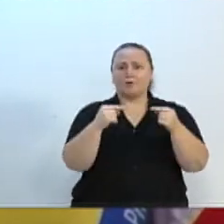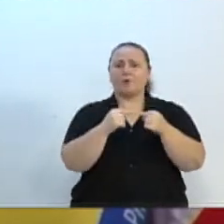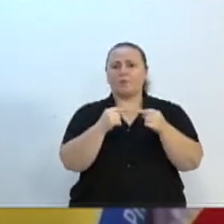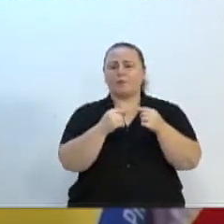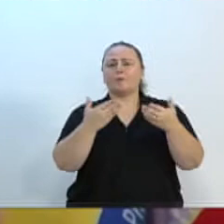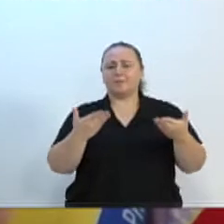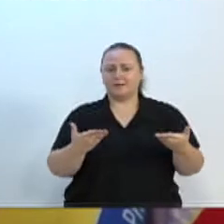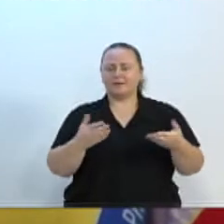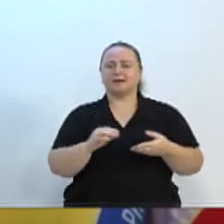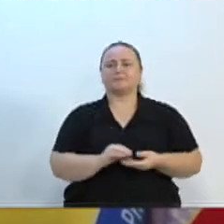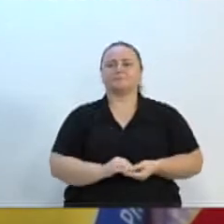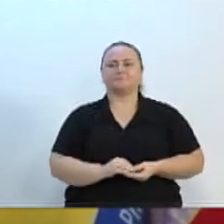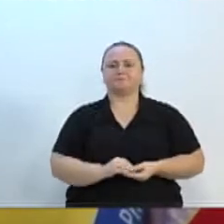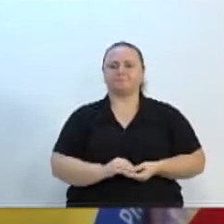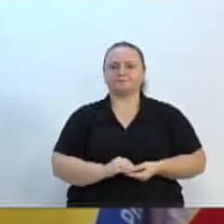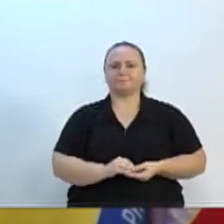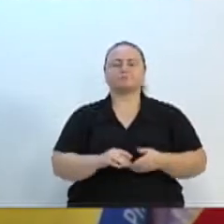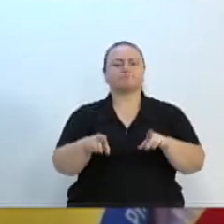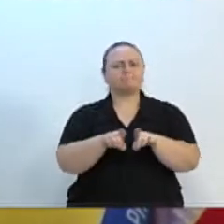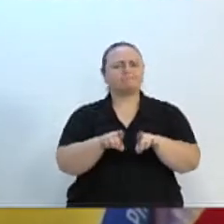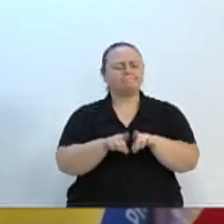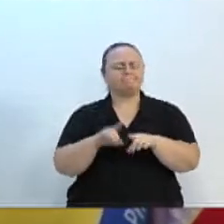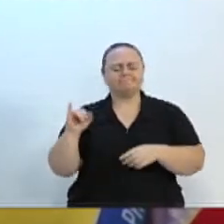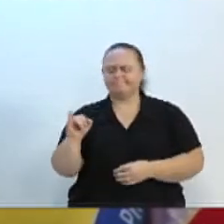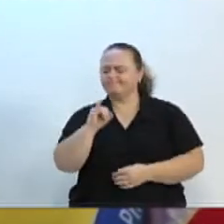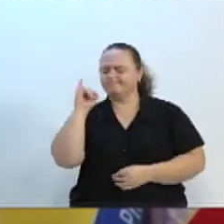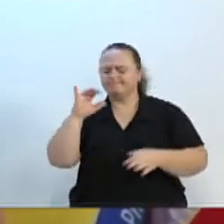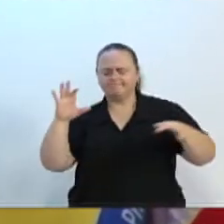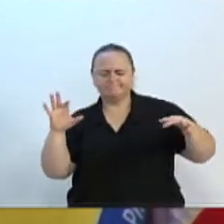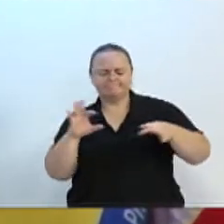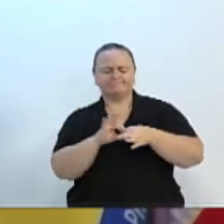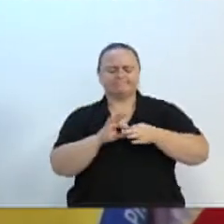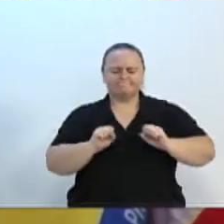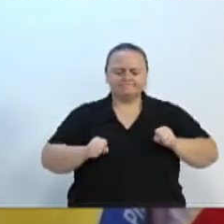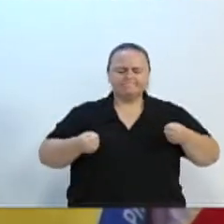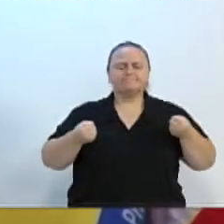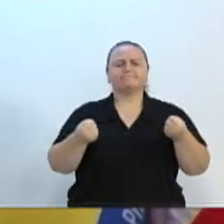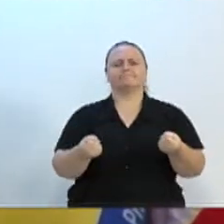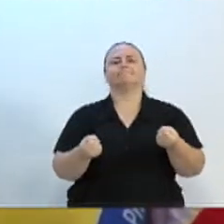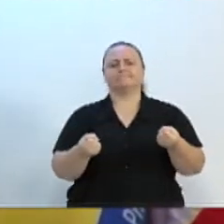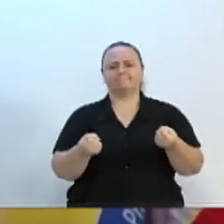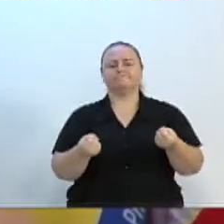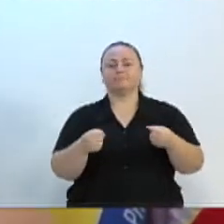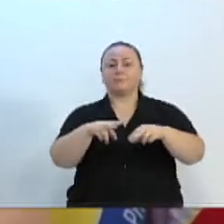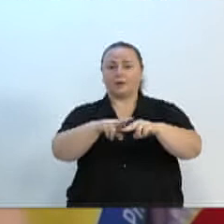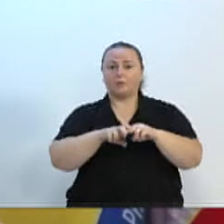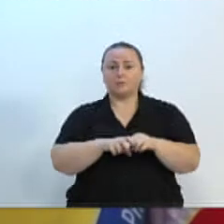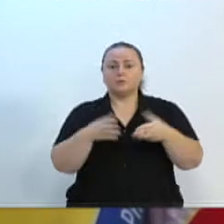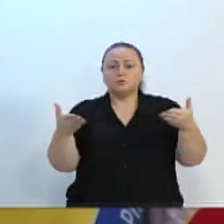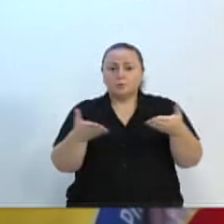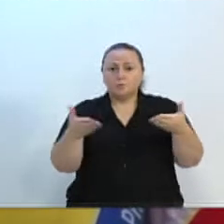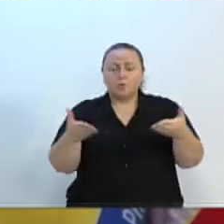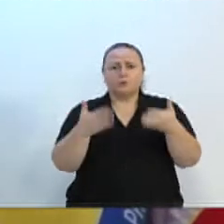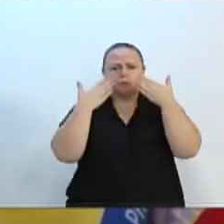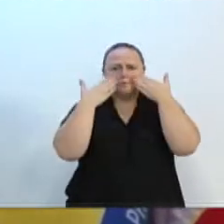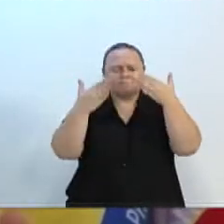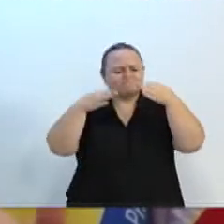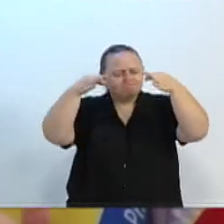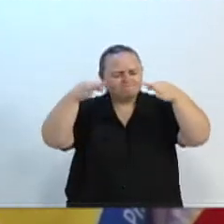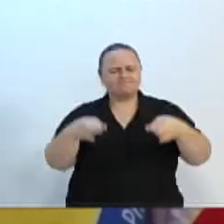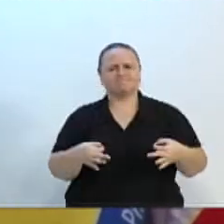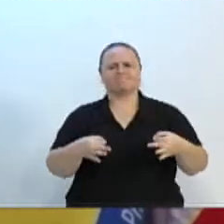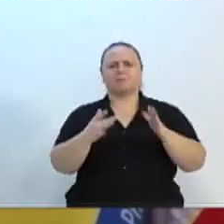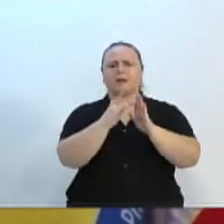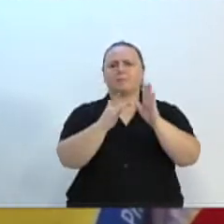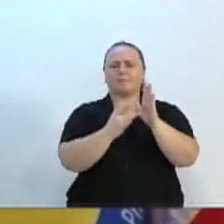Ians, e é muito importante a gente unir esforços em relação a isso. E nesse sentido, hoje trazendo muito aqui, evidente, a questão da pauta